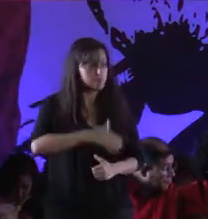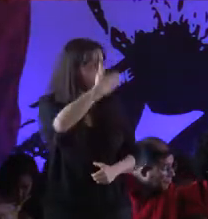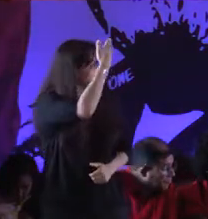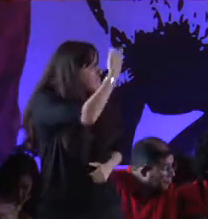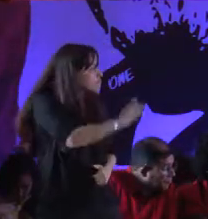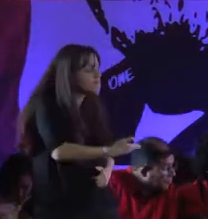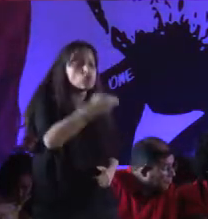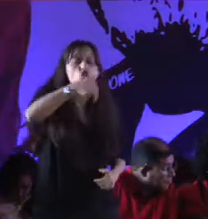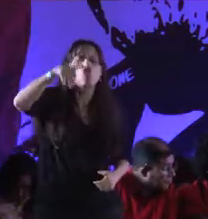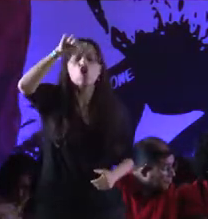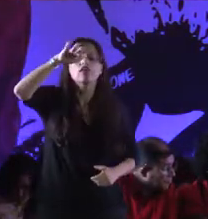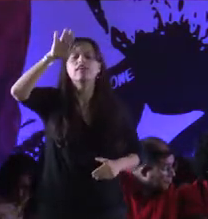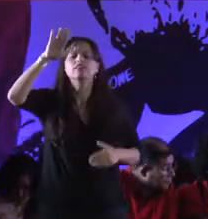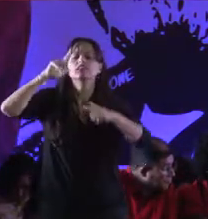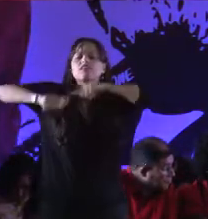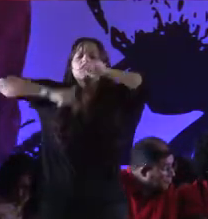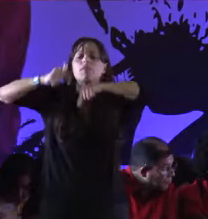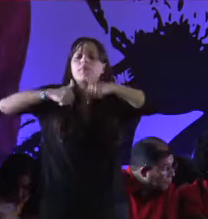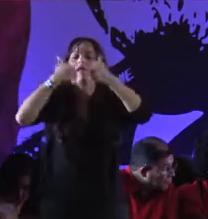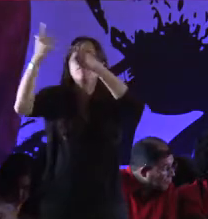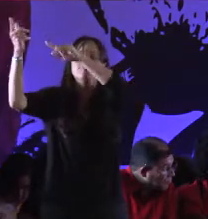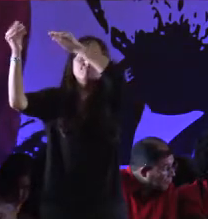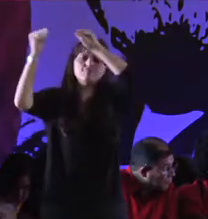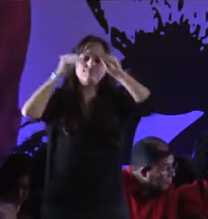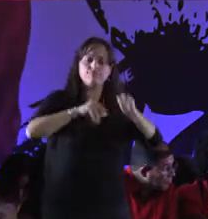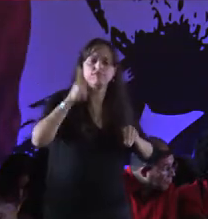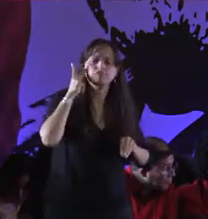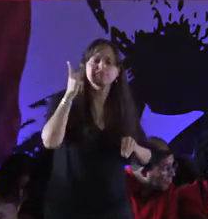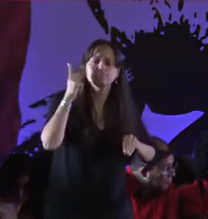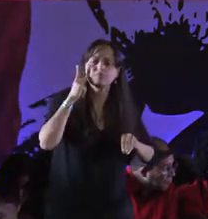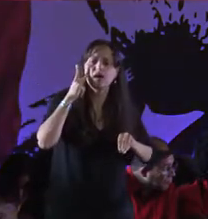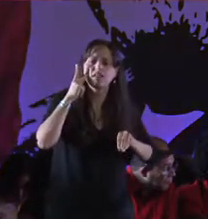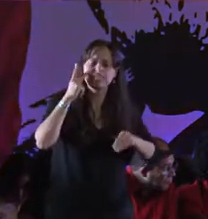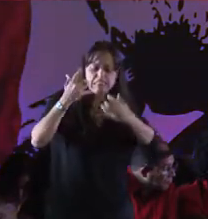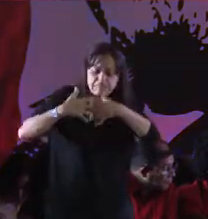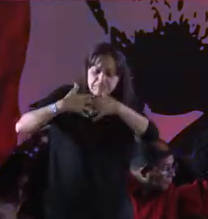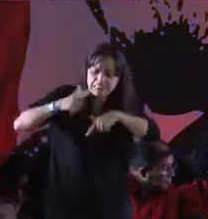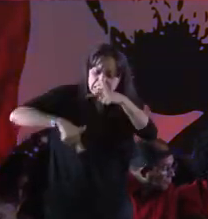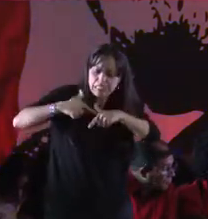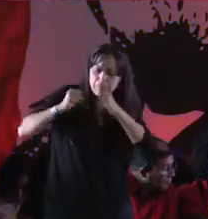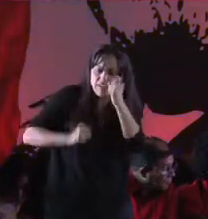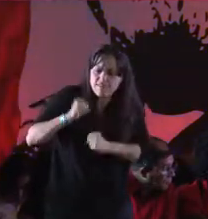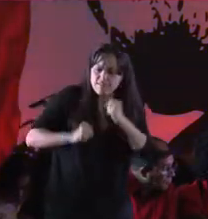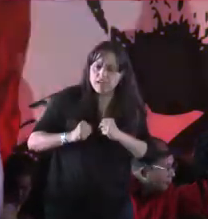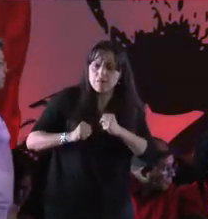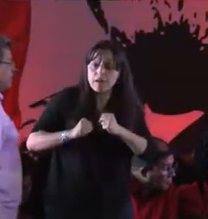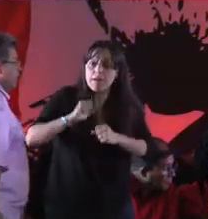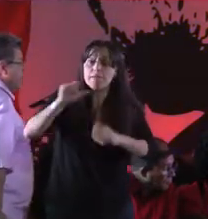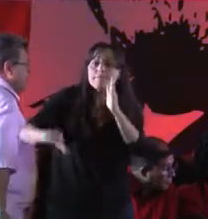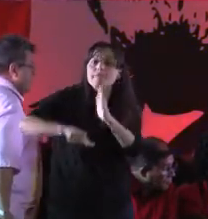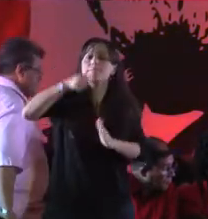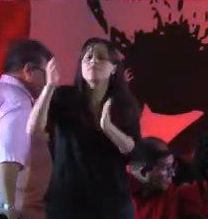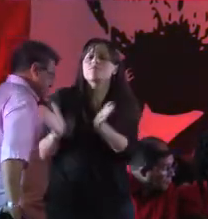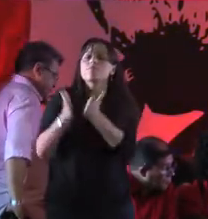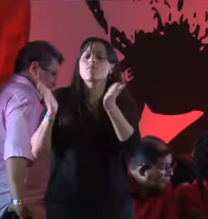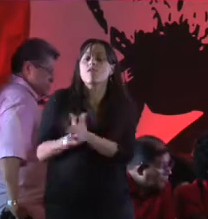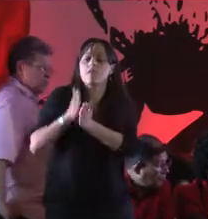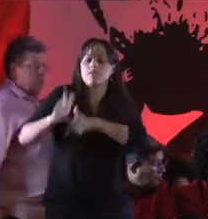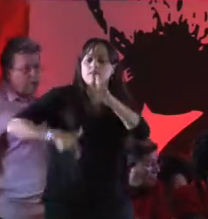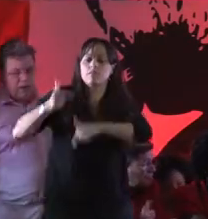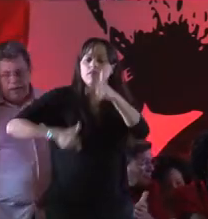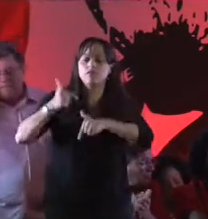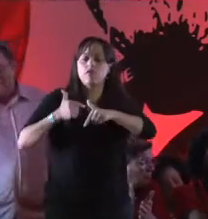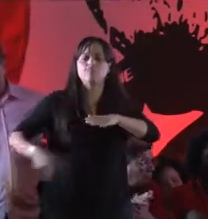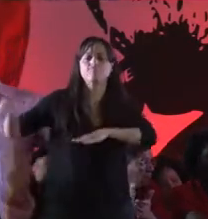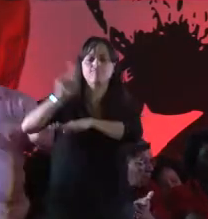retirante nordestino, filho do povo, primeiro operário a presidir esta nação. Um abraço, companheiros e